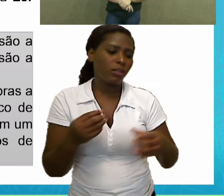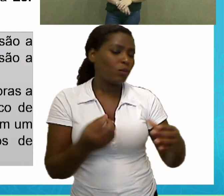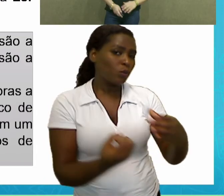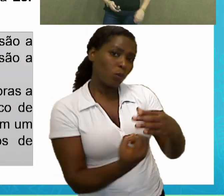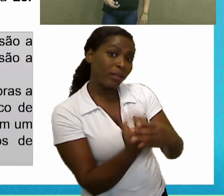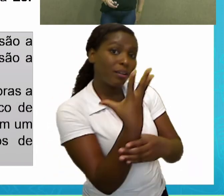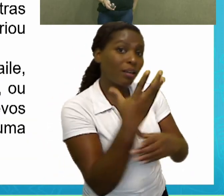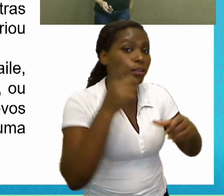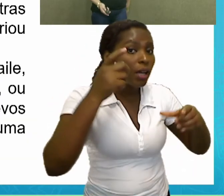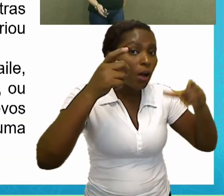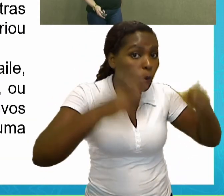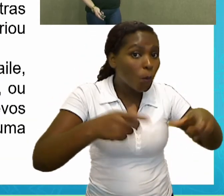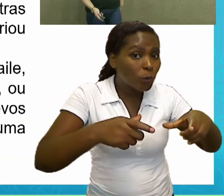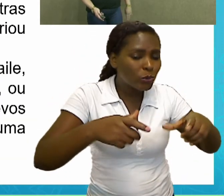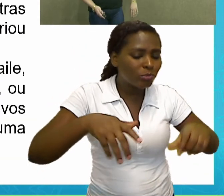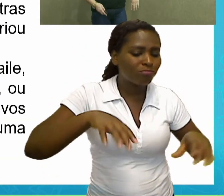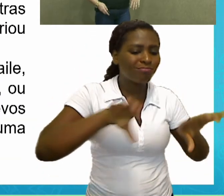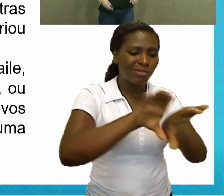Brasil.